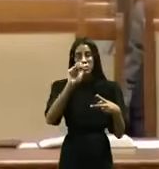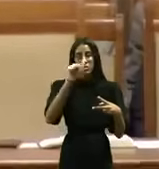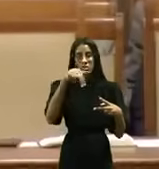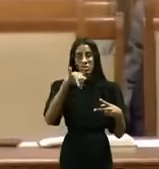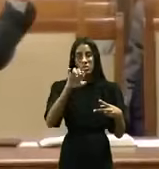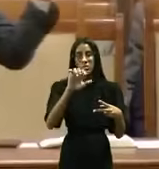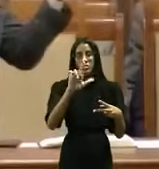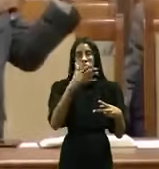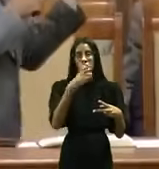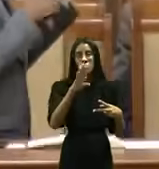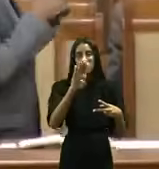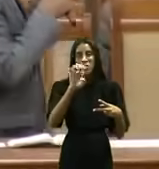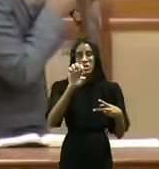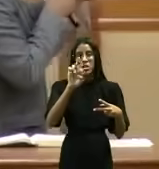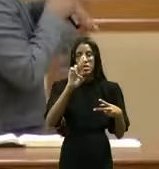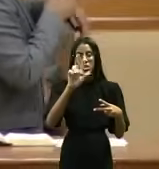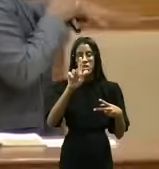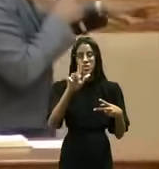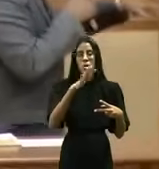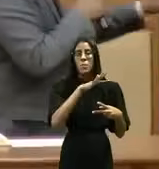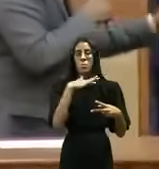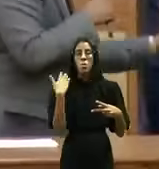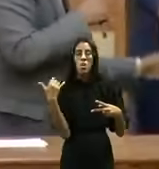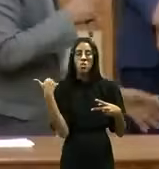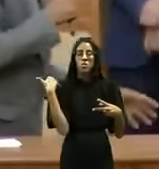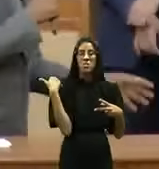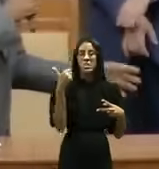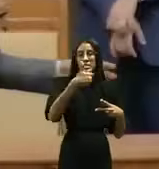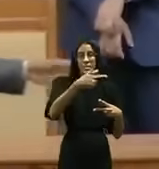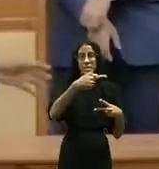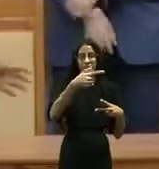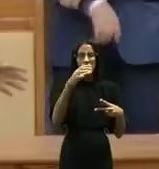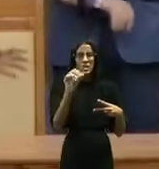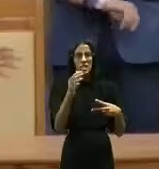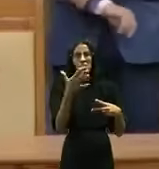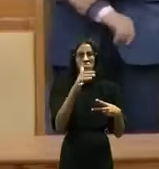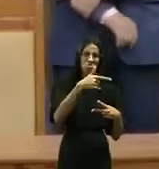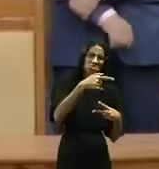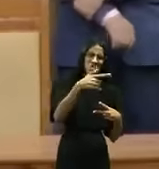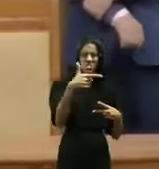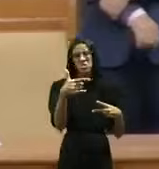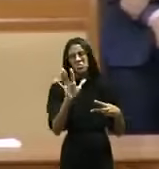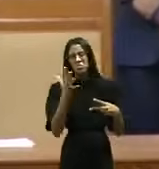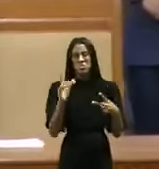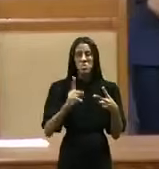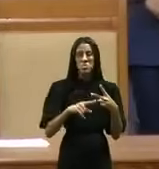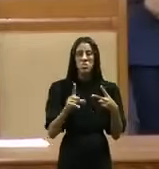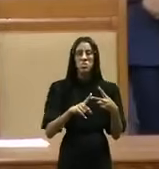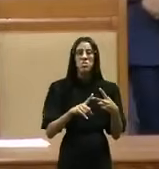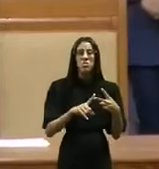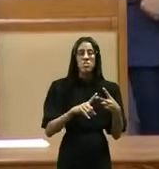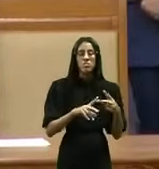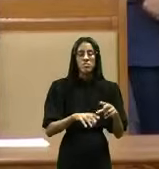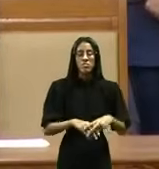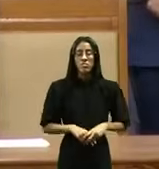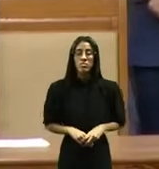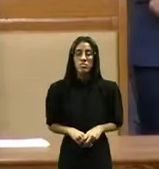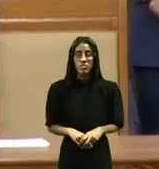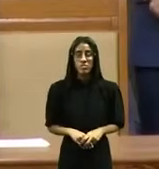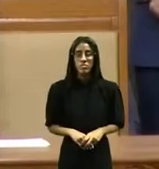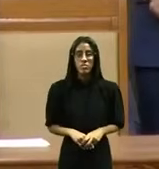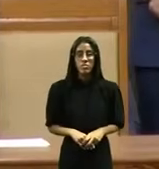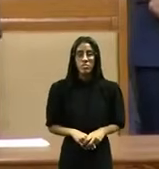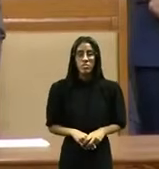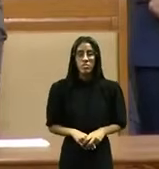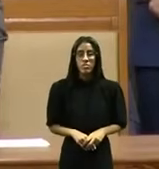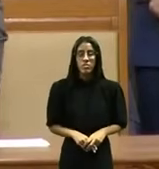Berg vai morrer com 70 71 72 mas ele ou mais mas o o o gunaving